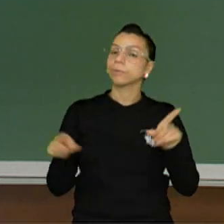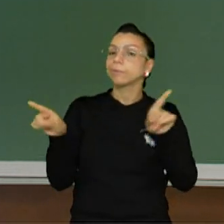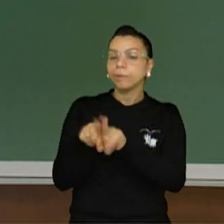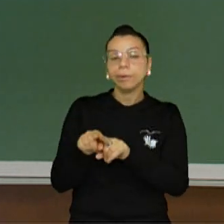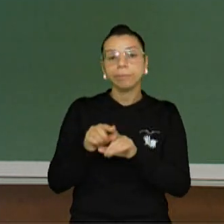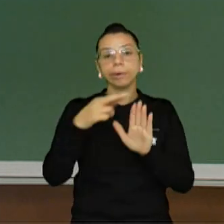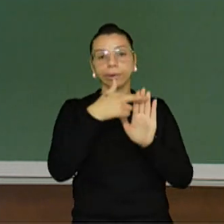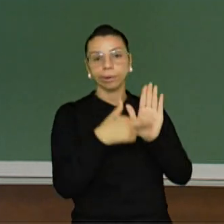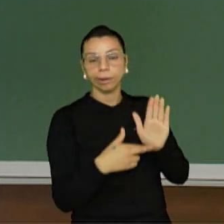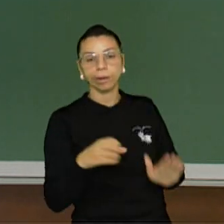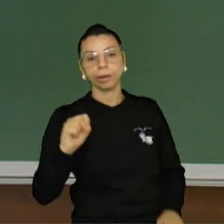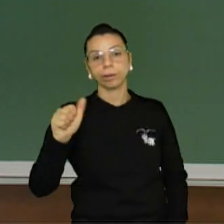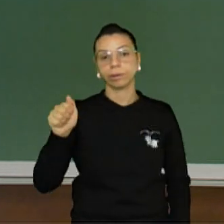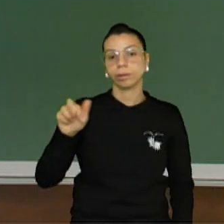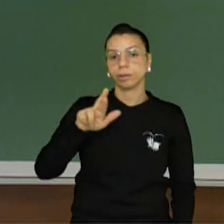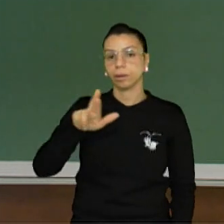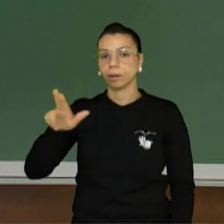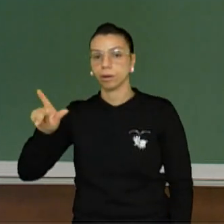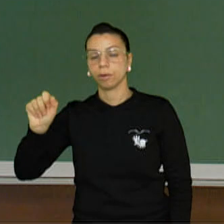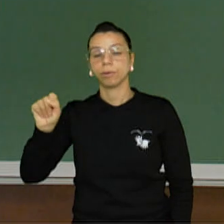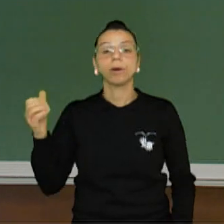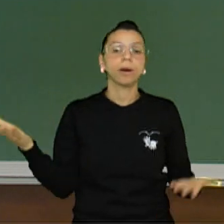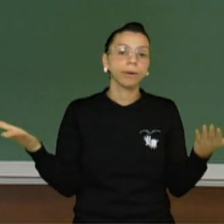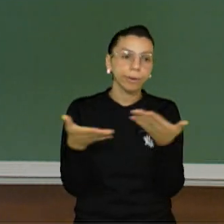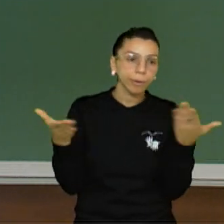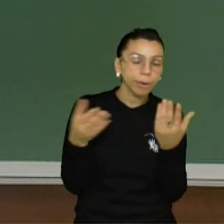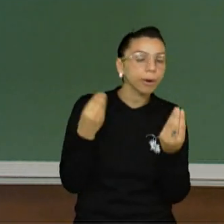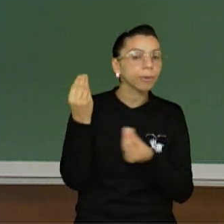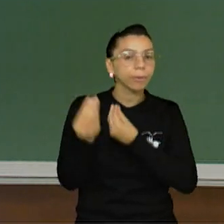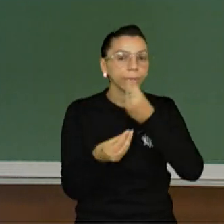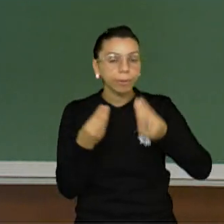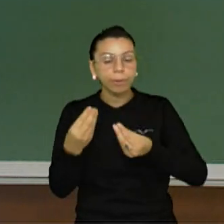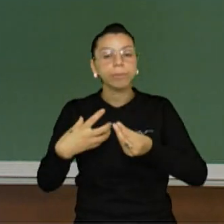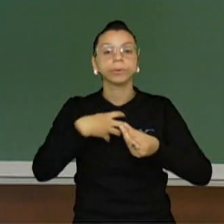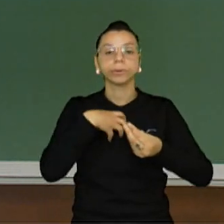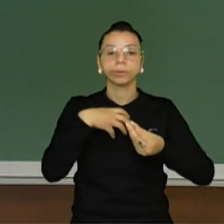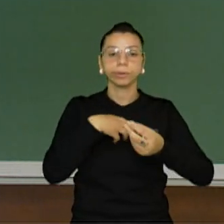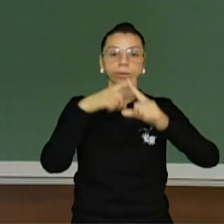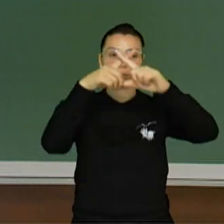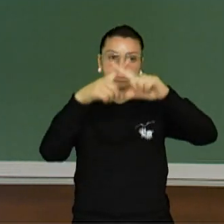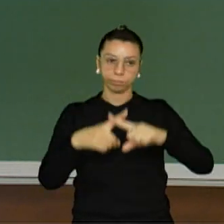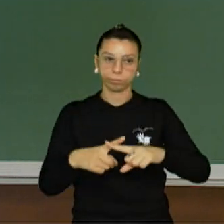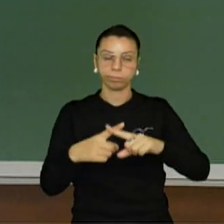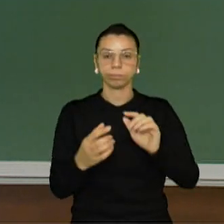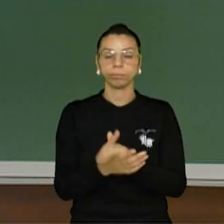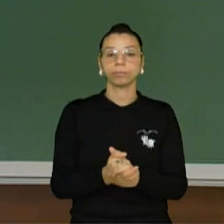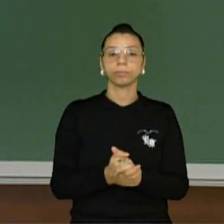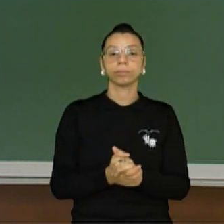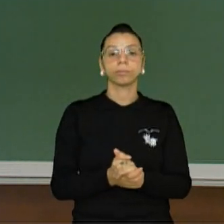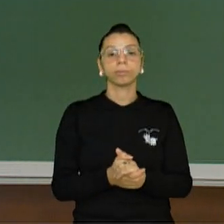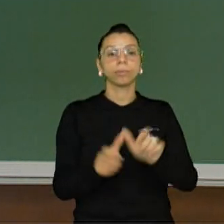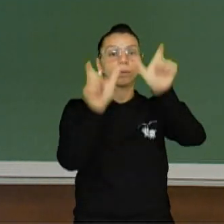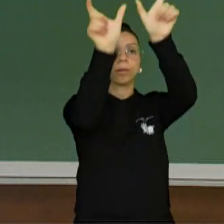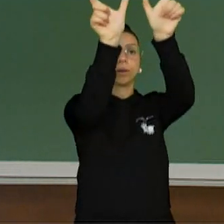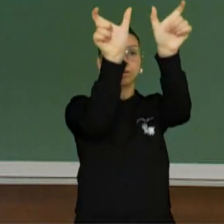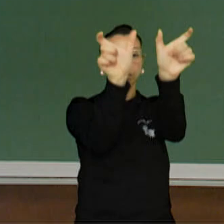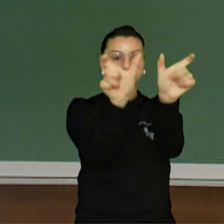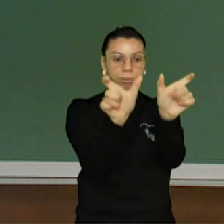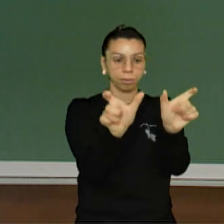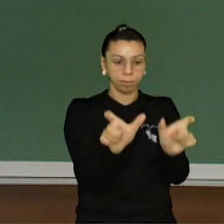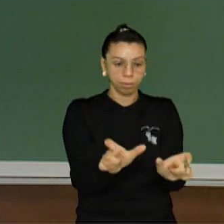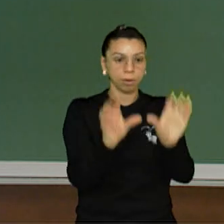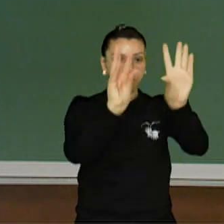Sarros, né? Agora sim eu coloquei a indicação de como a gente deve multiplicar. Então, ó, repete-se as duas